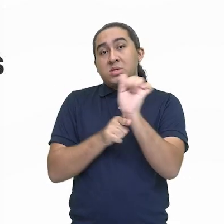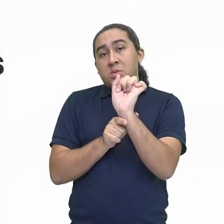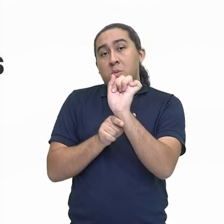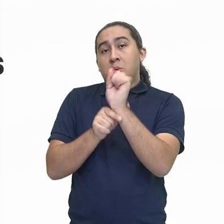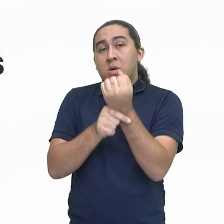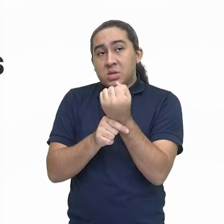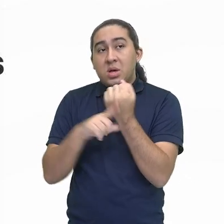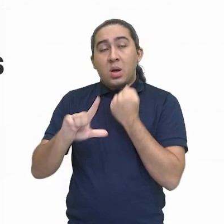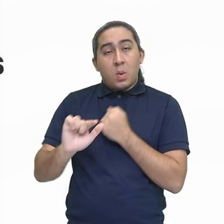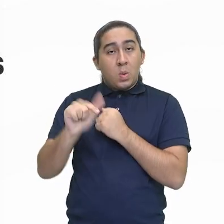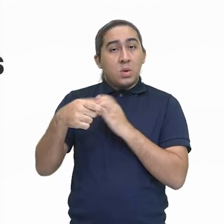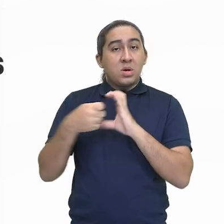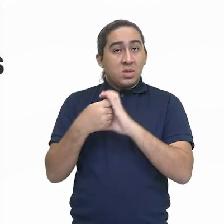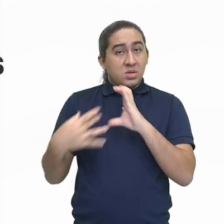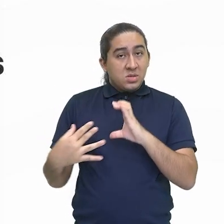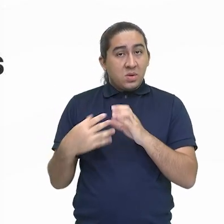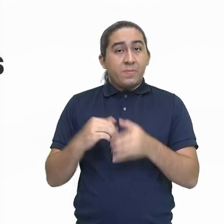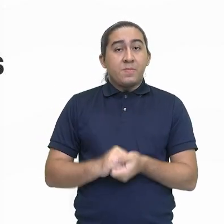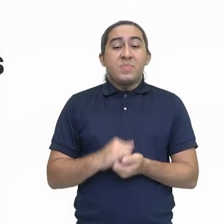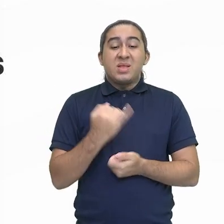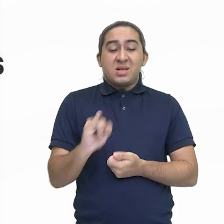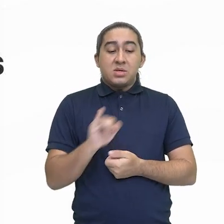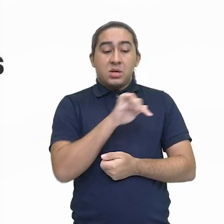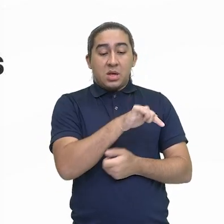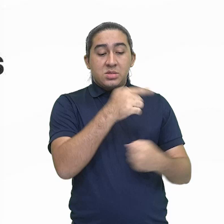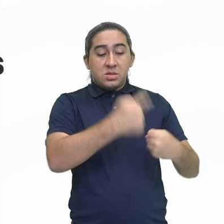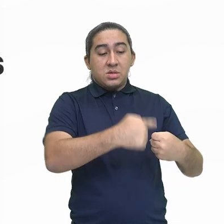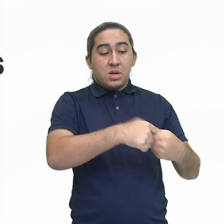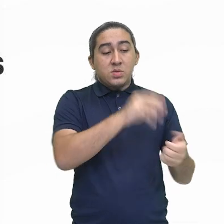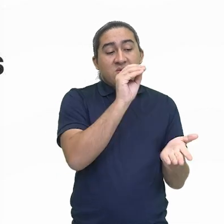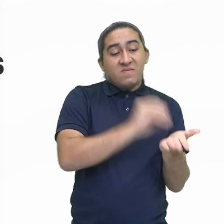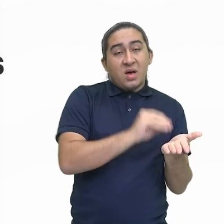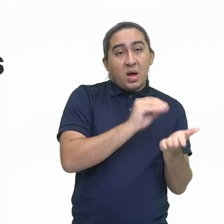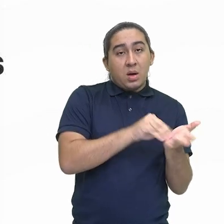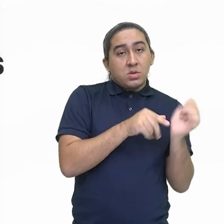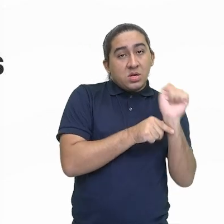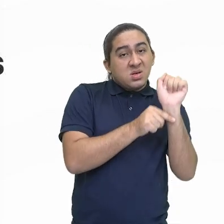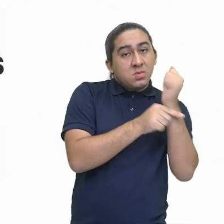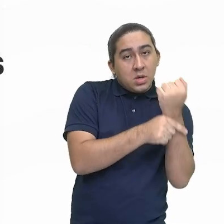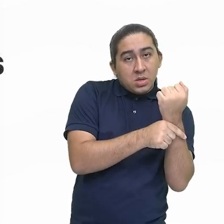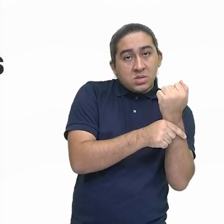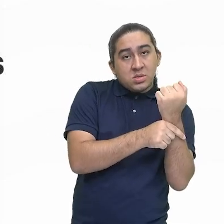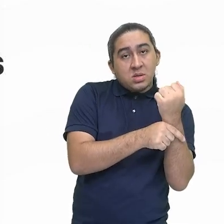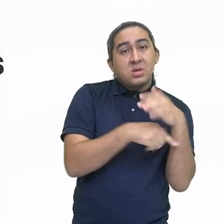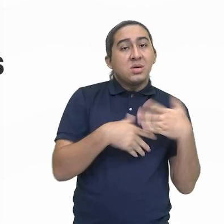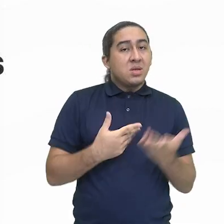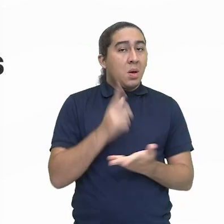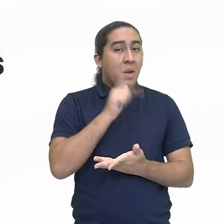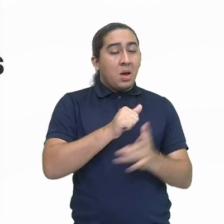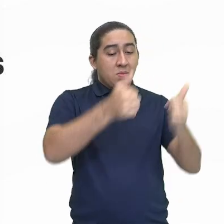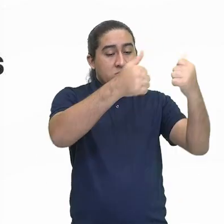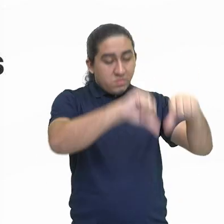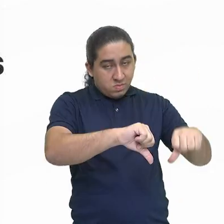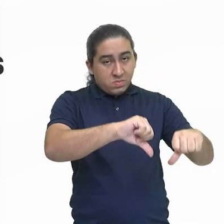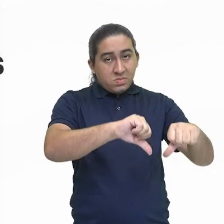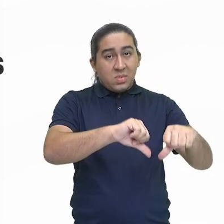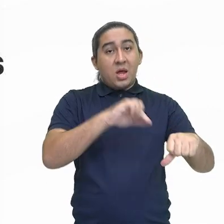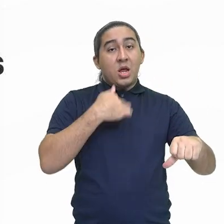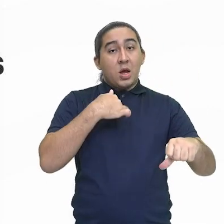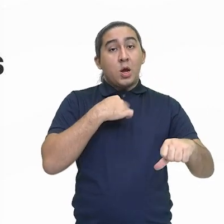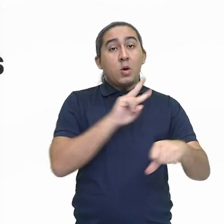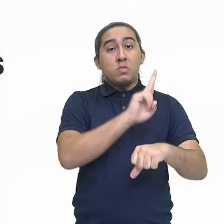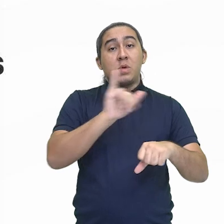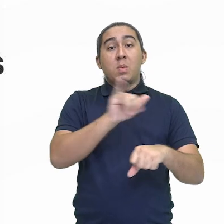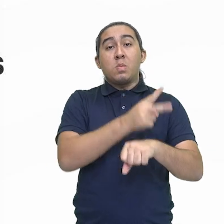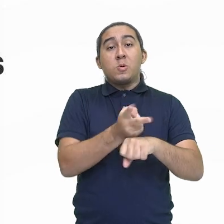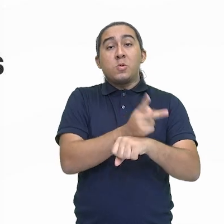pode também ser repulsivo, né? Se eu tenho falta de segurança ali naquele lugar que eu moro, então ele é um fator repulsivo. E aí eu vou para outro